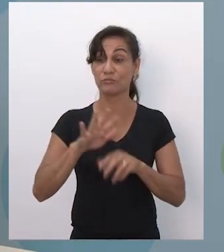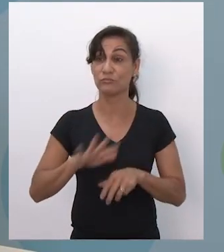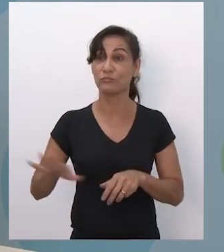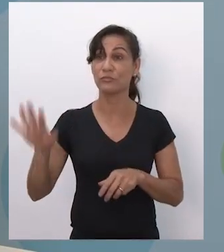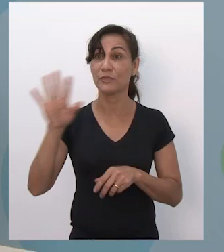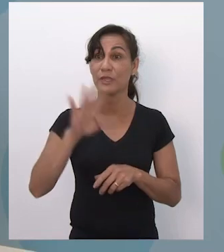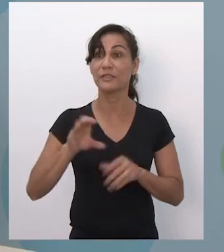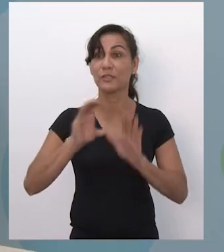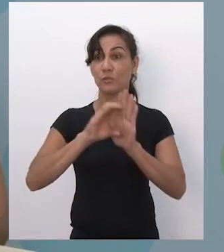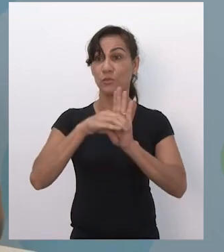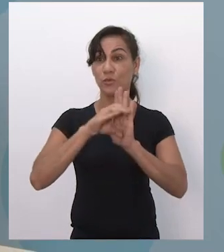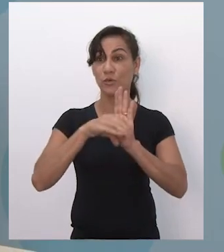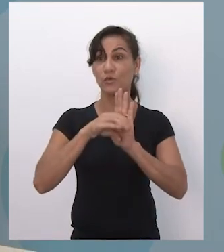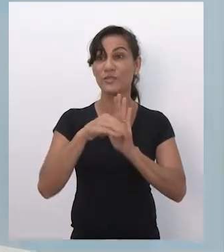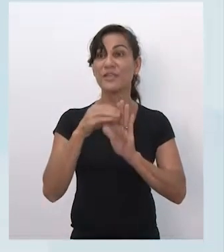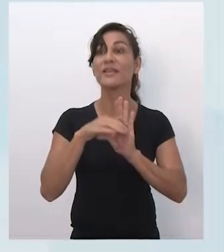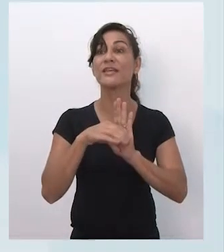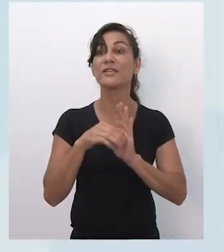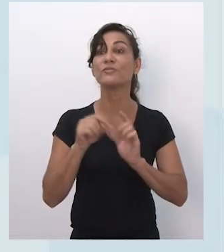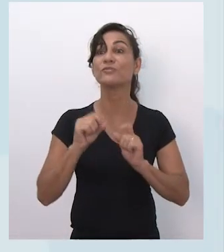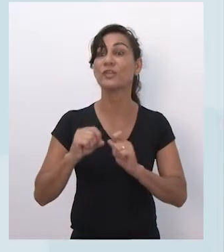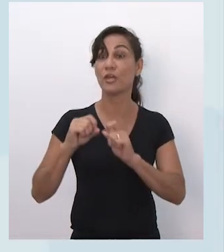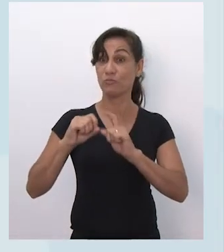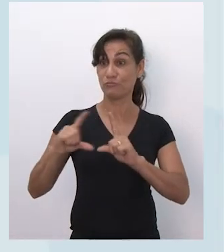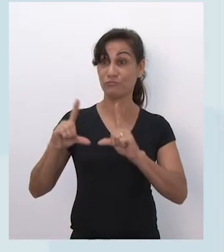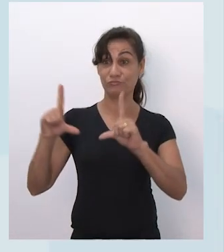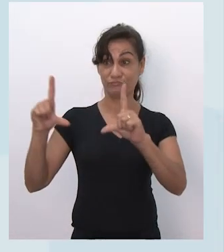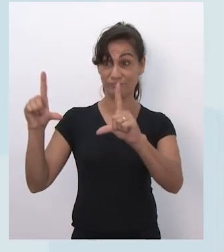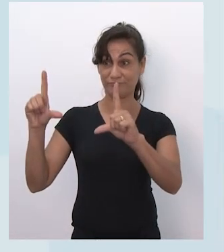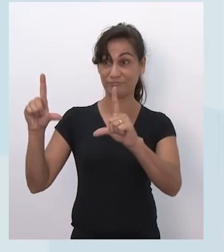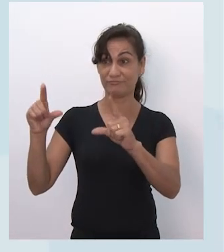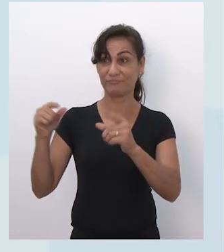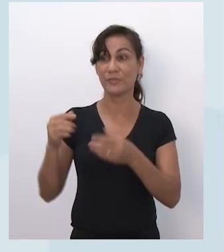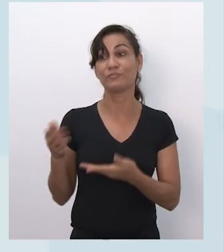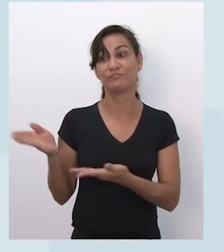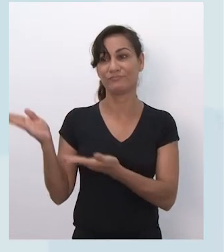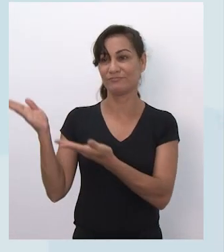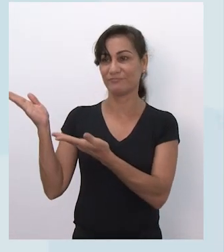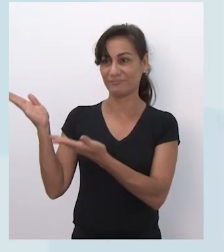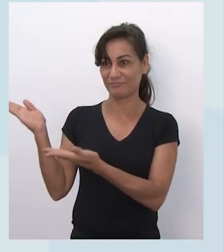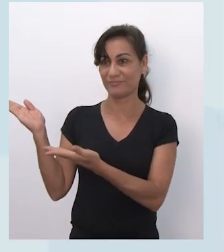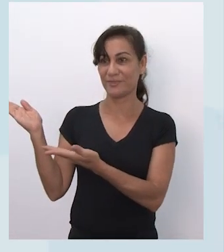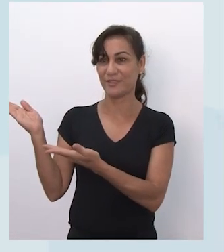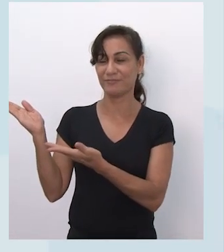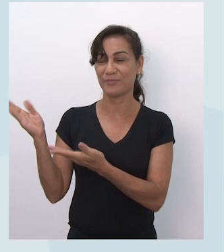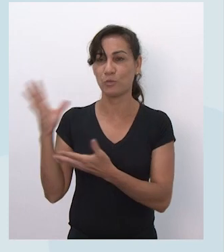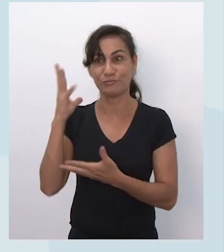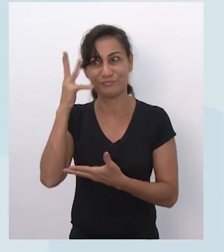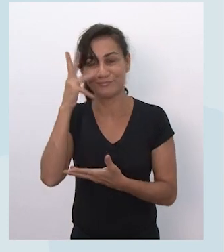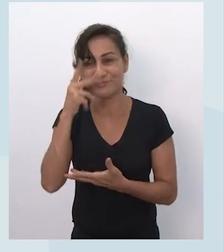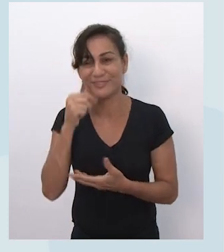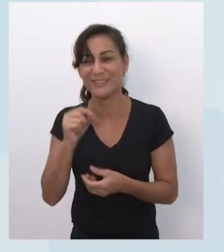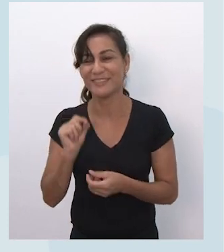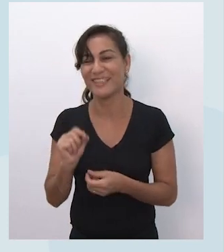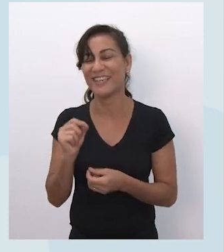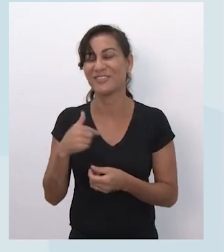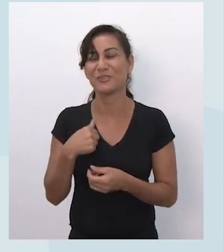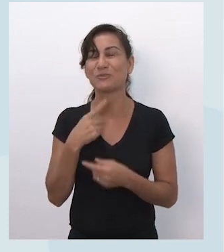conceito de paisagem. E aí a gente ilustra com uma paisagem bem bonita, né, que acho que todo mundo gostaria de estar agora, igual